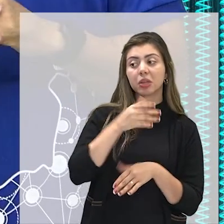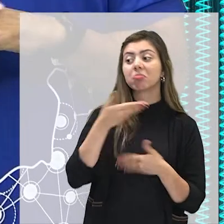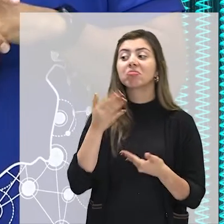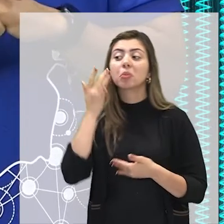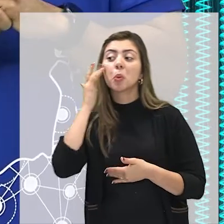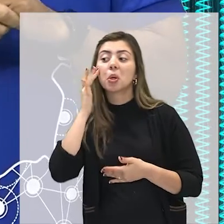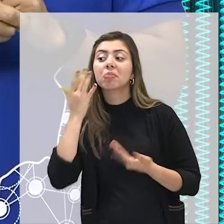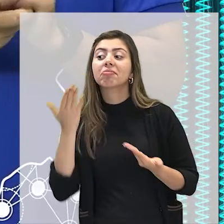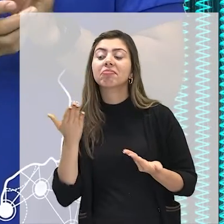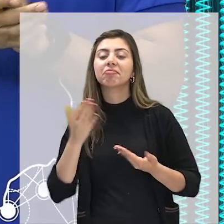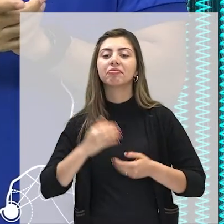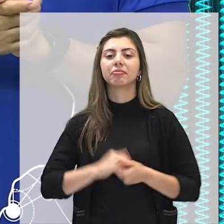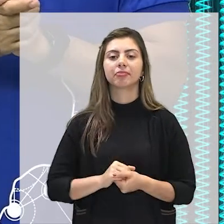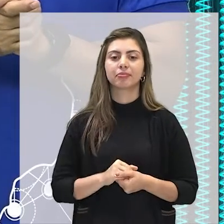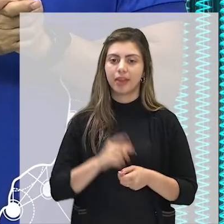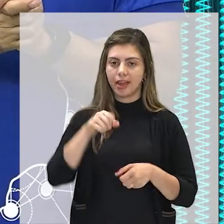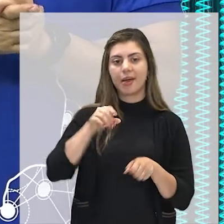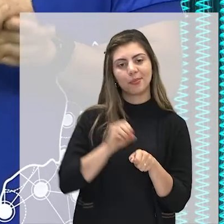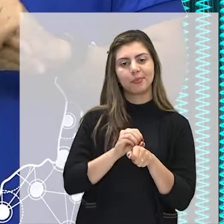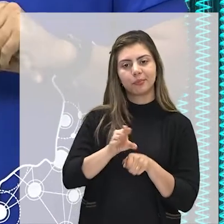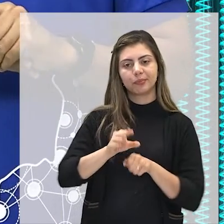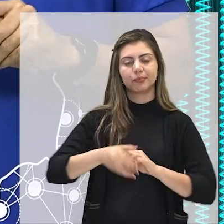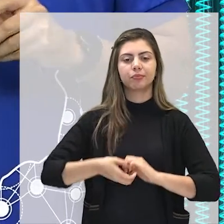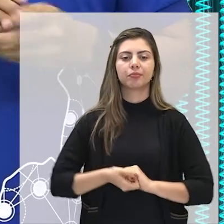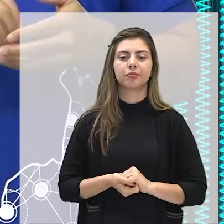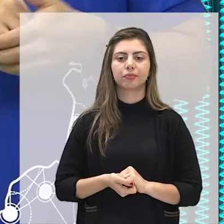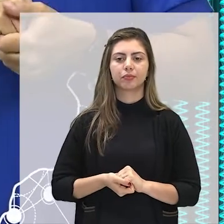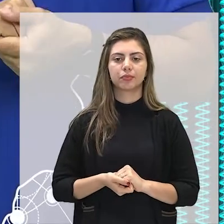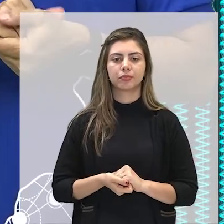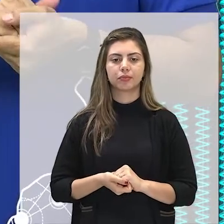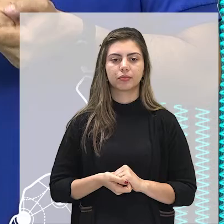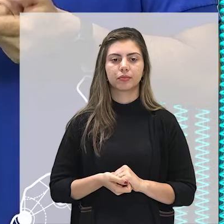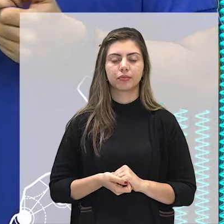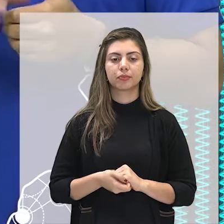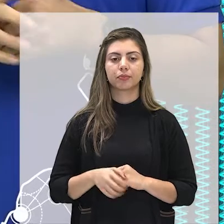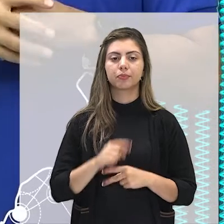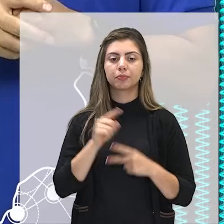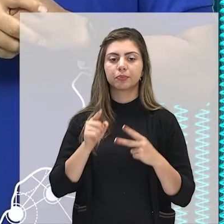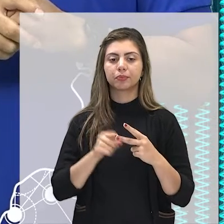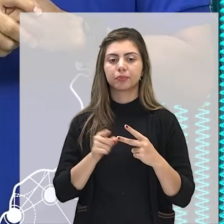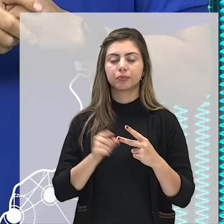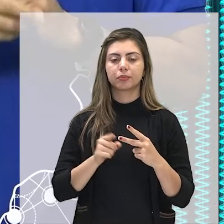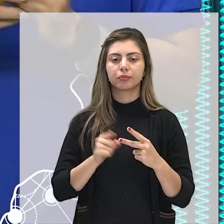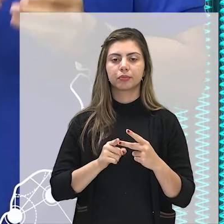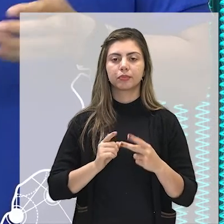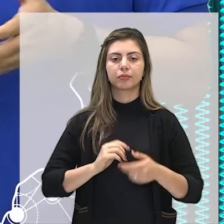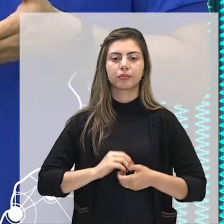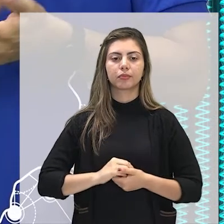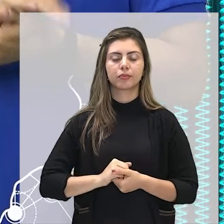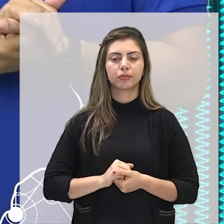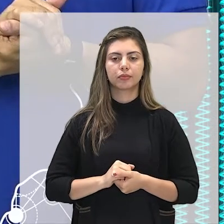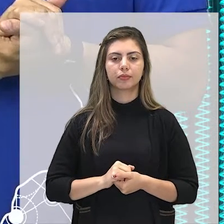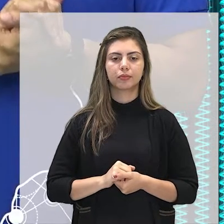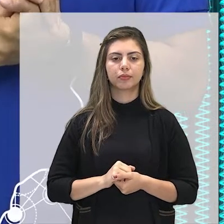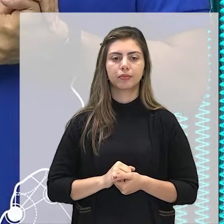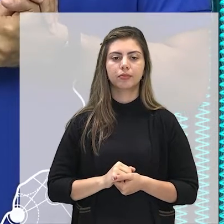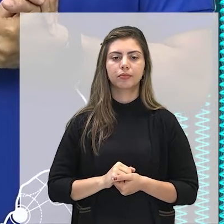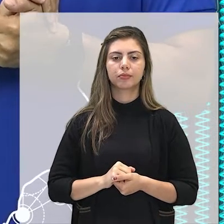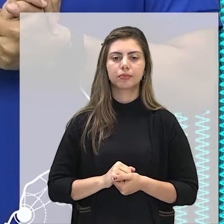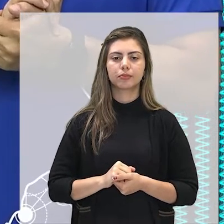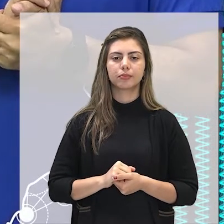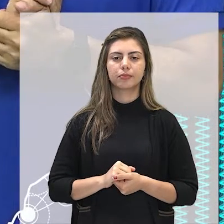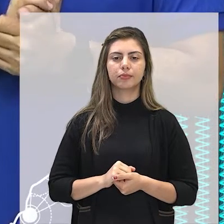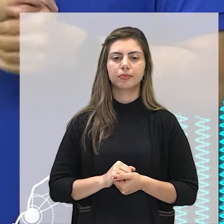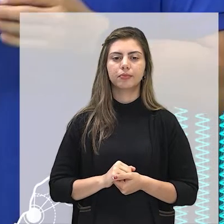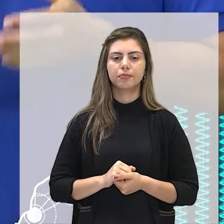tá? Continuando. Aí nós temos let's watch a movie tonight. Let's watch a movie tonight.